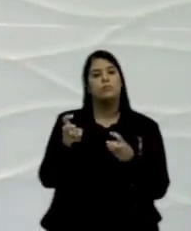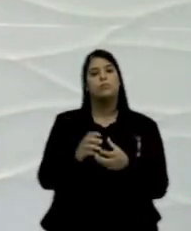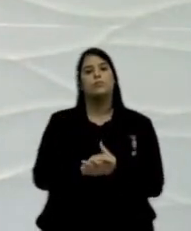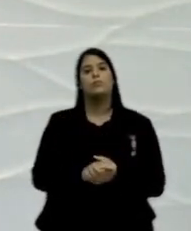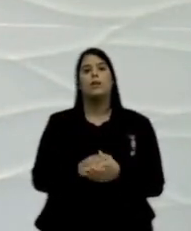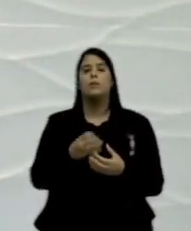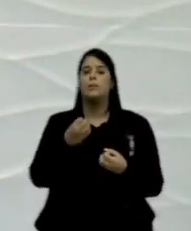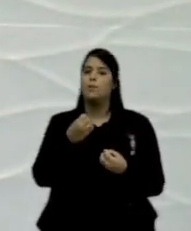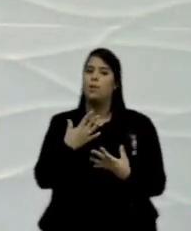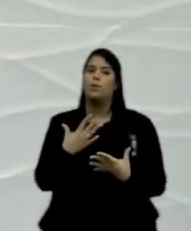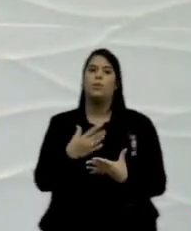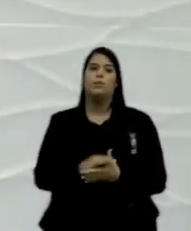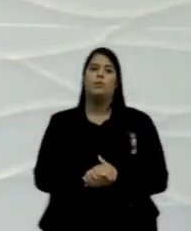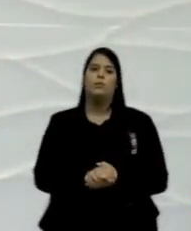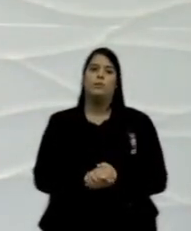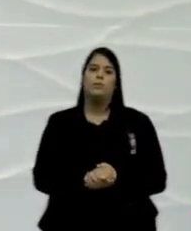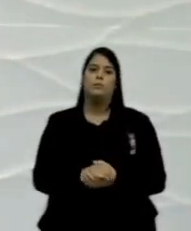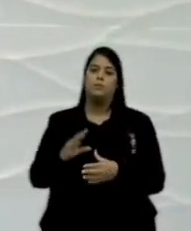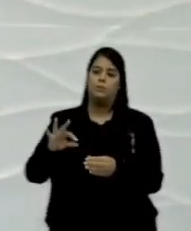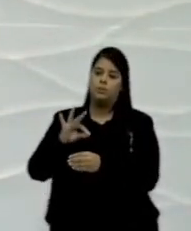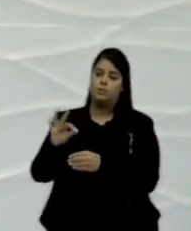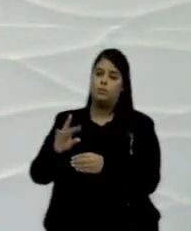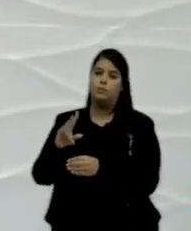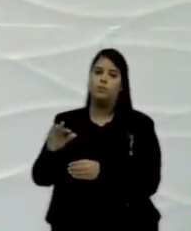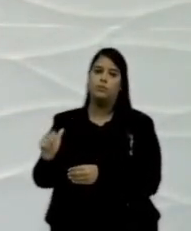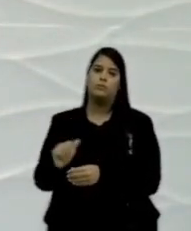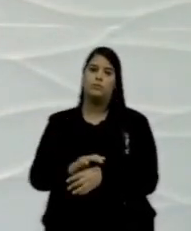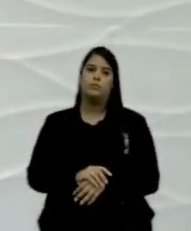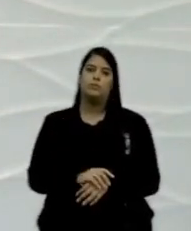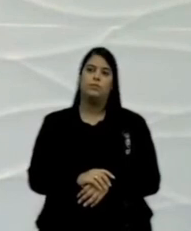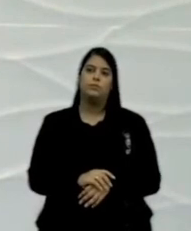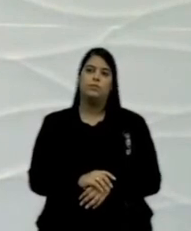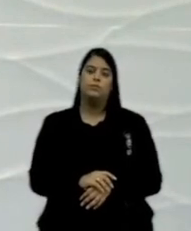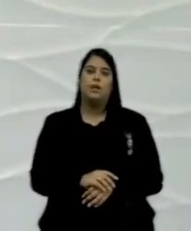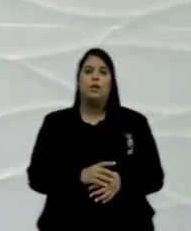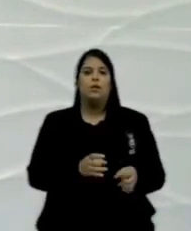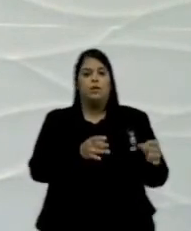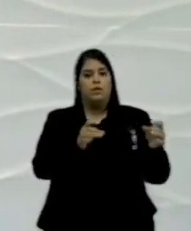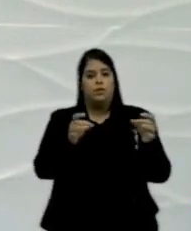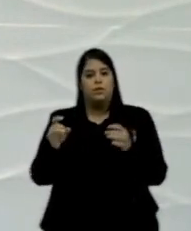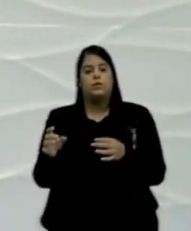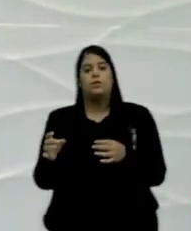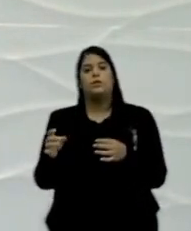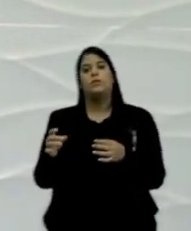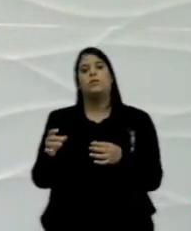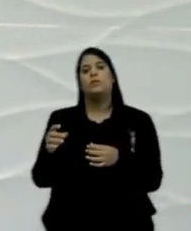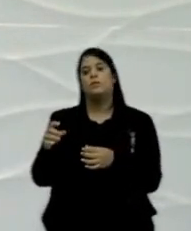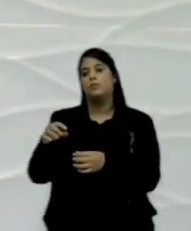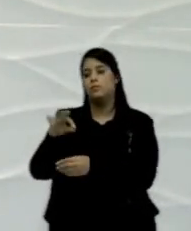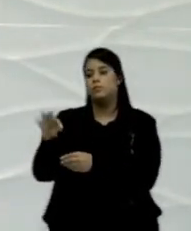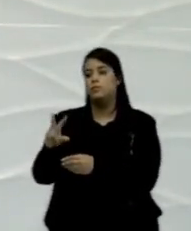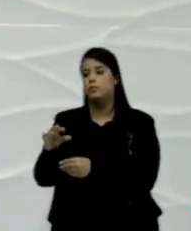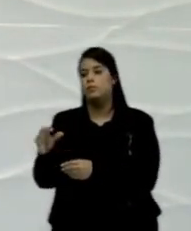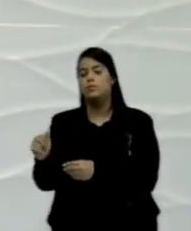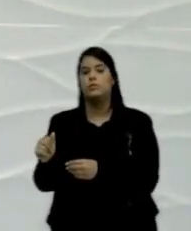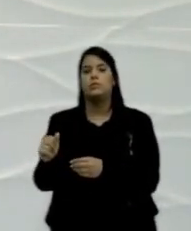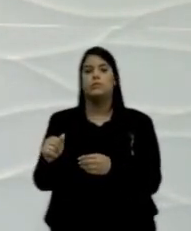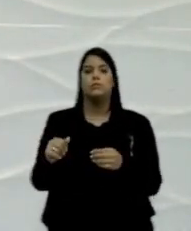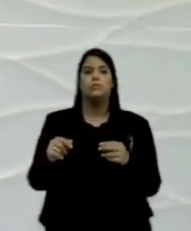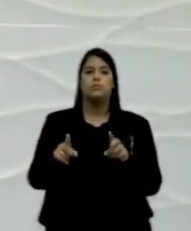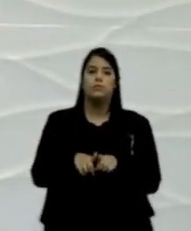foi bom para o Espírito Santo, para o comércio do Espírito Santo, comércio de